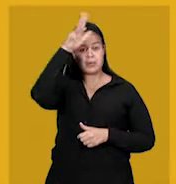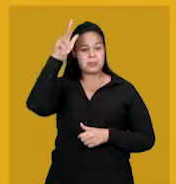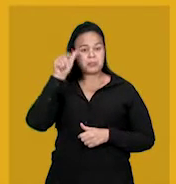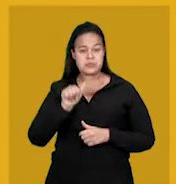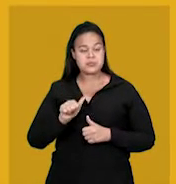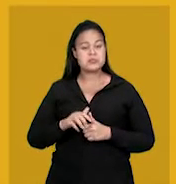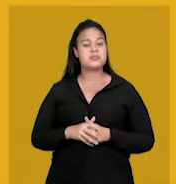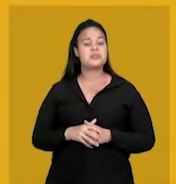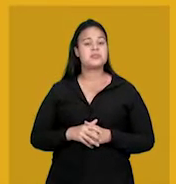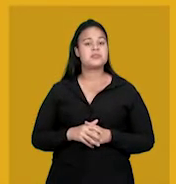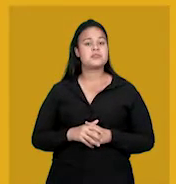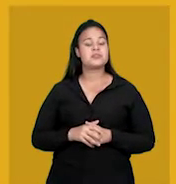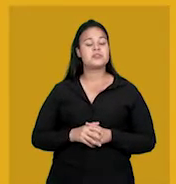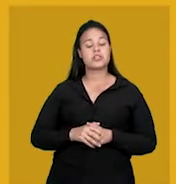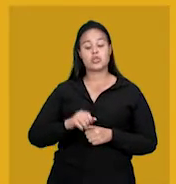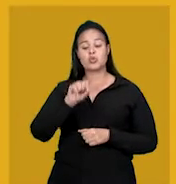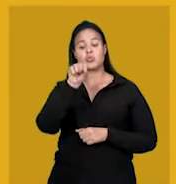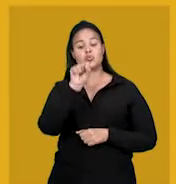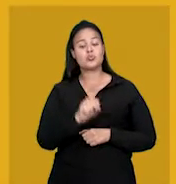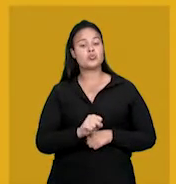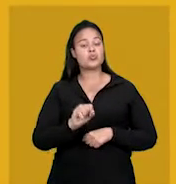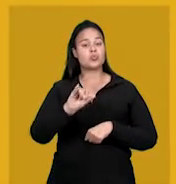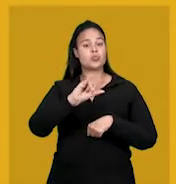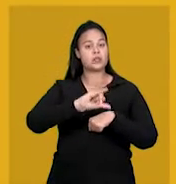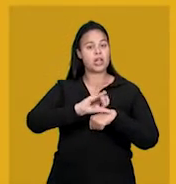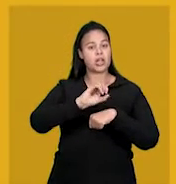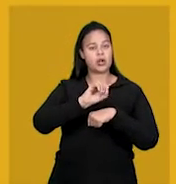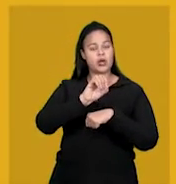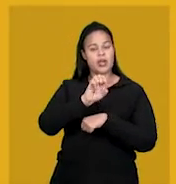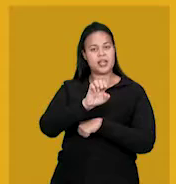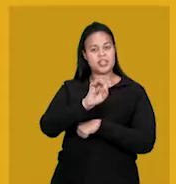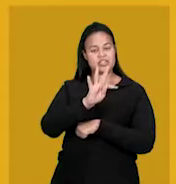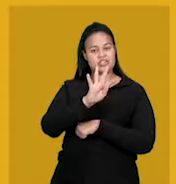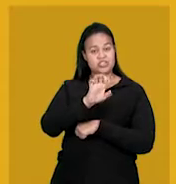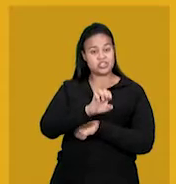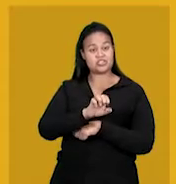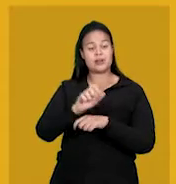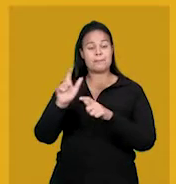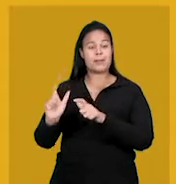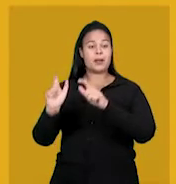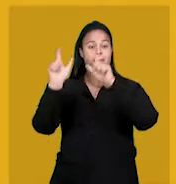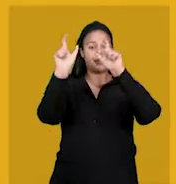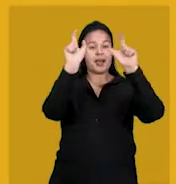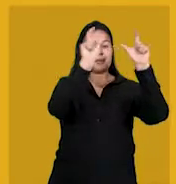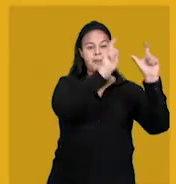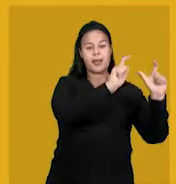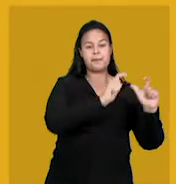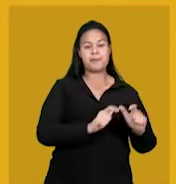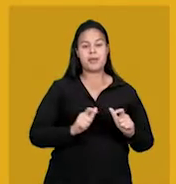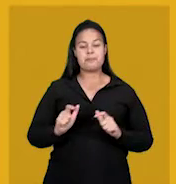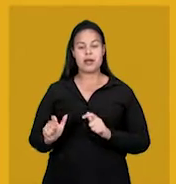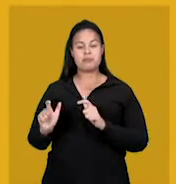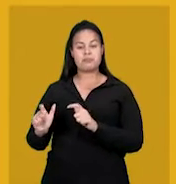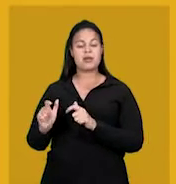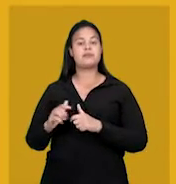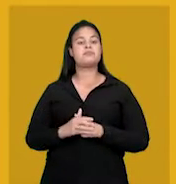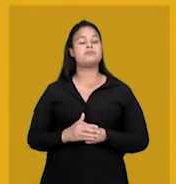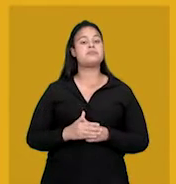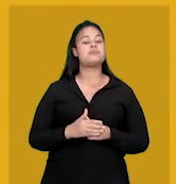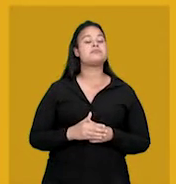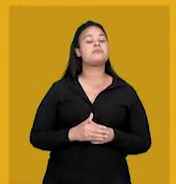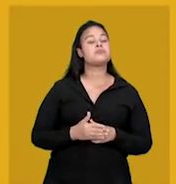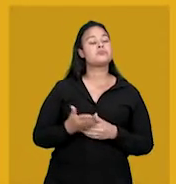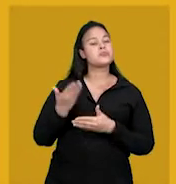do Sul em direção ao Centro-Oeste, que são os principais fluxos que a gente tem no Brasil a partir da década de